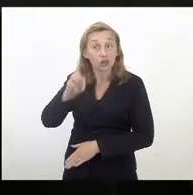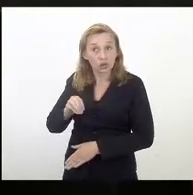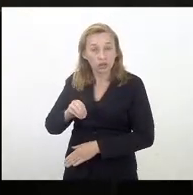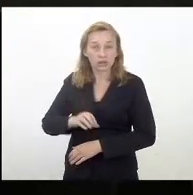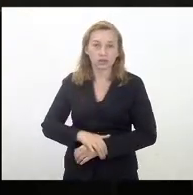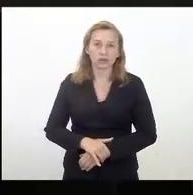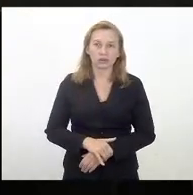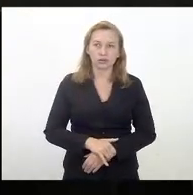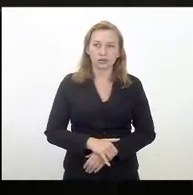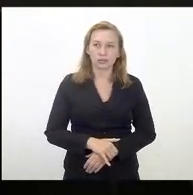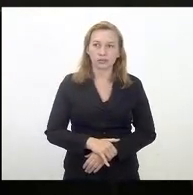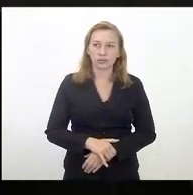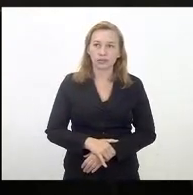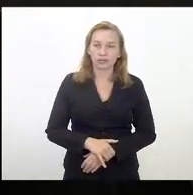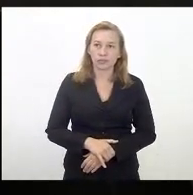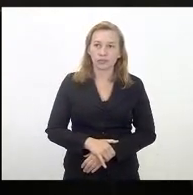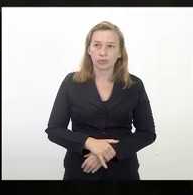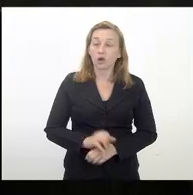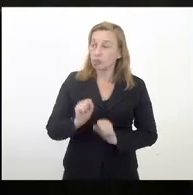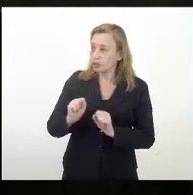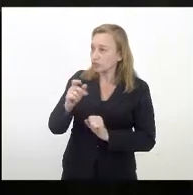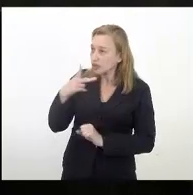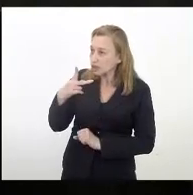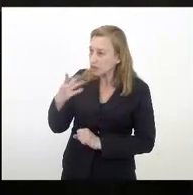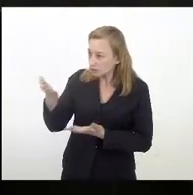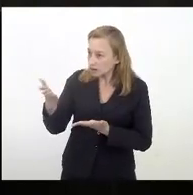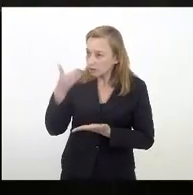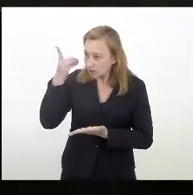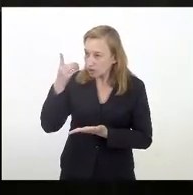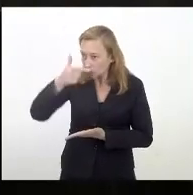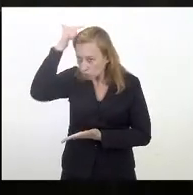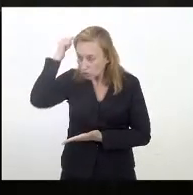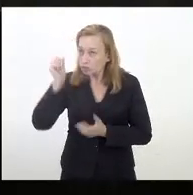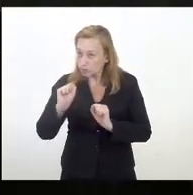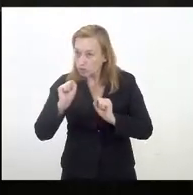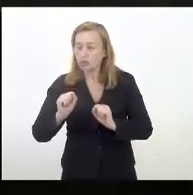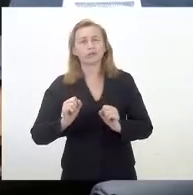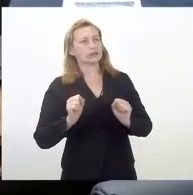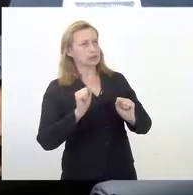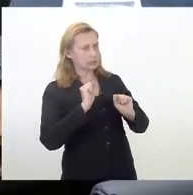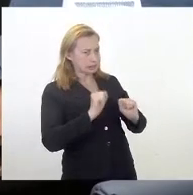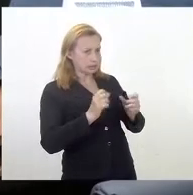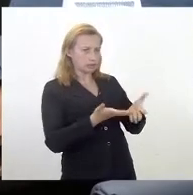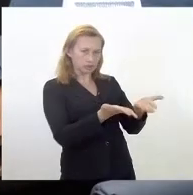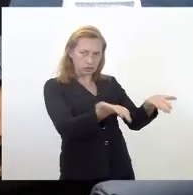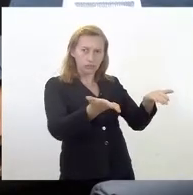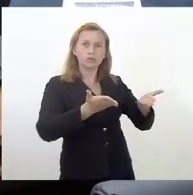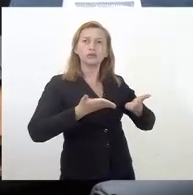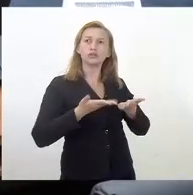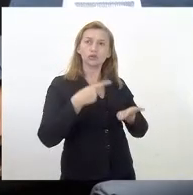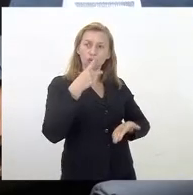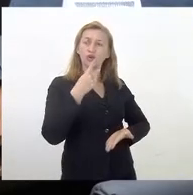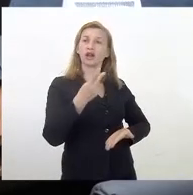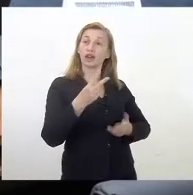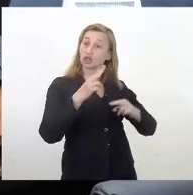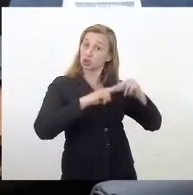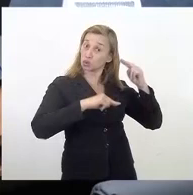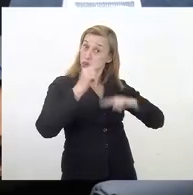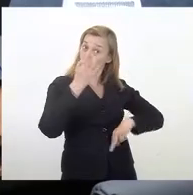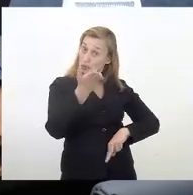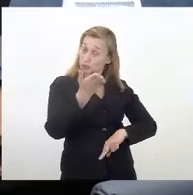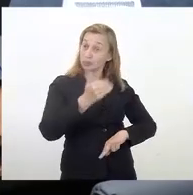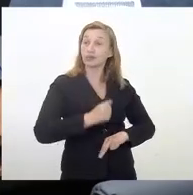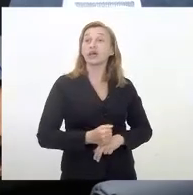Lins você me concede uma pasta de dados perfeitamente agora eu tô falando em joinvil